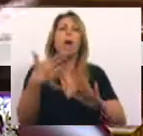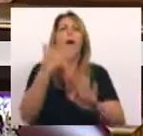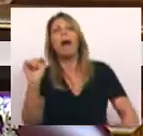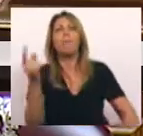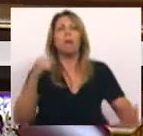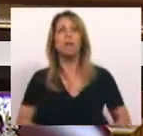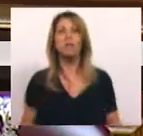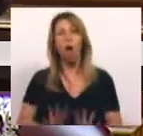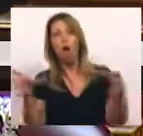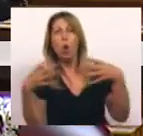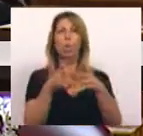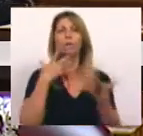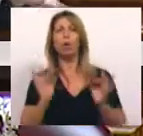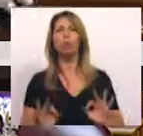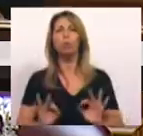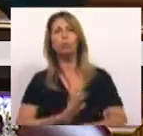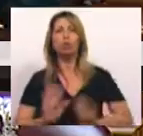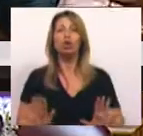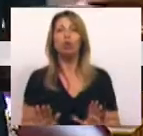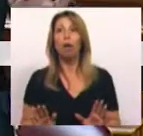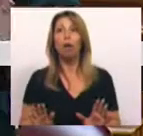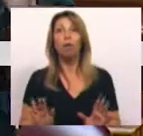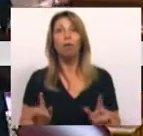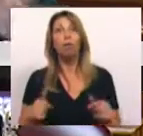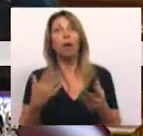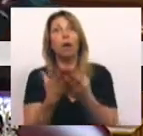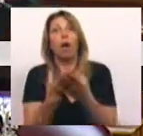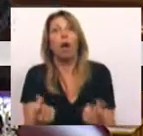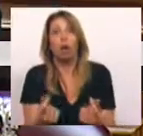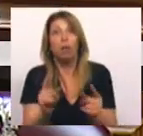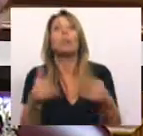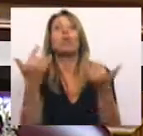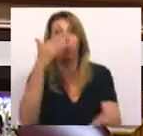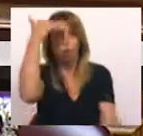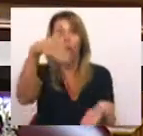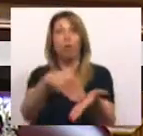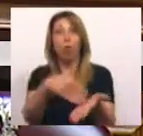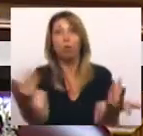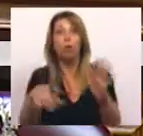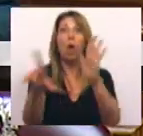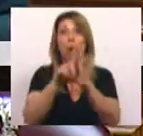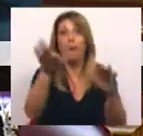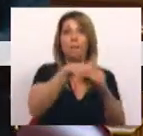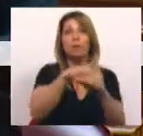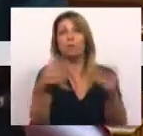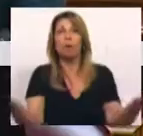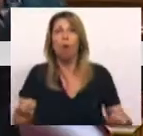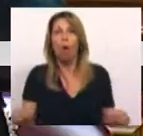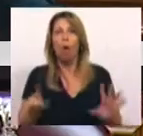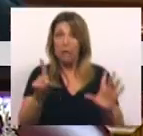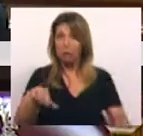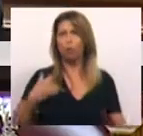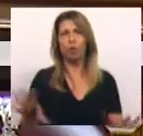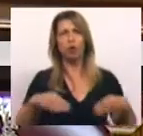em comissão, para culminar numa lei não participada. Isso os Verdes não aceitariam de modo nenhum.